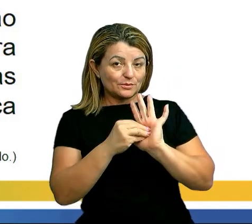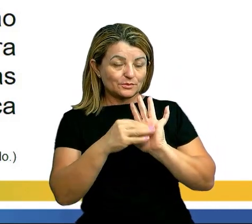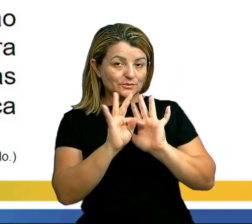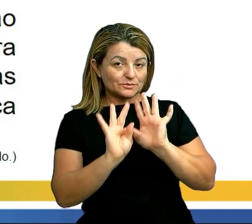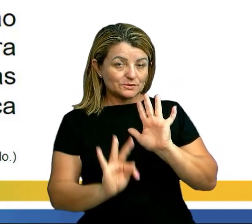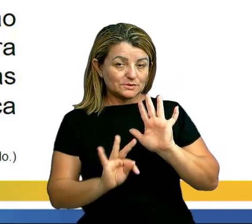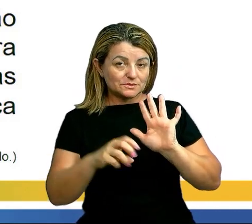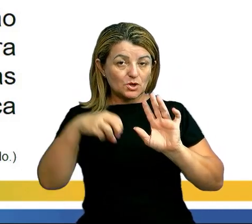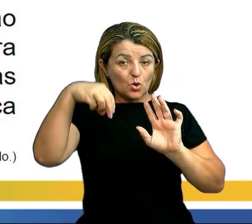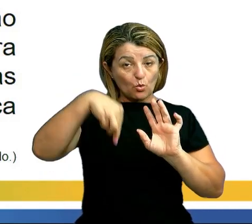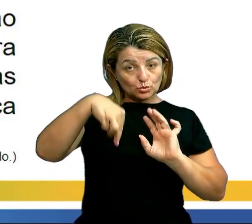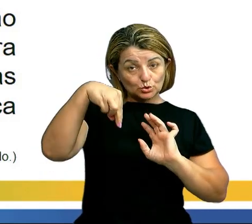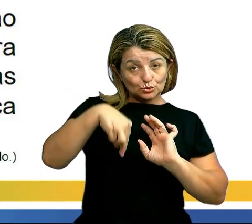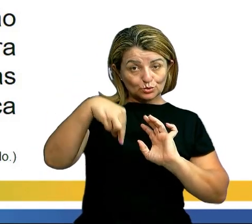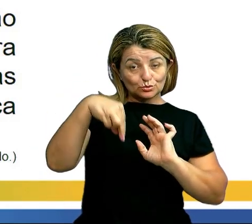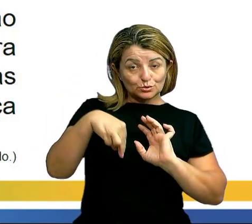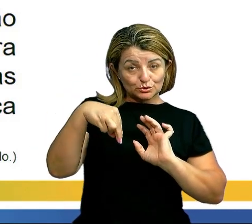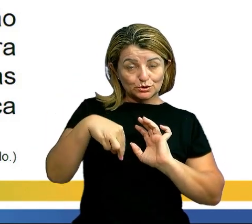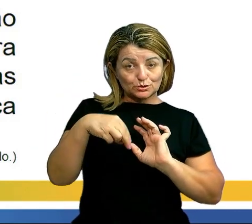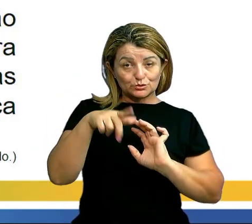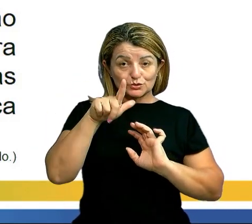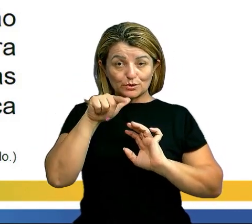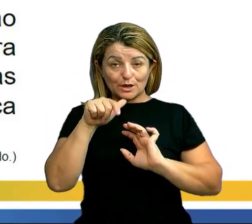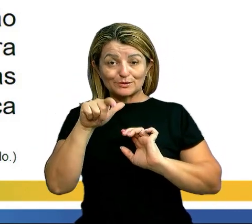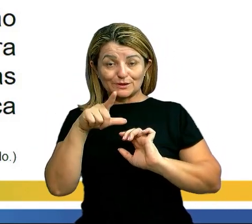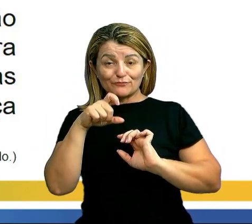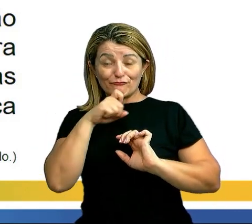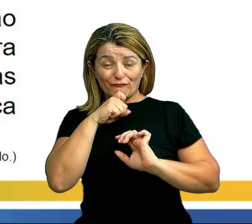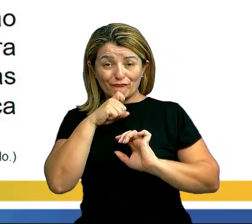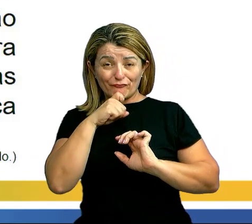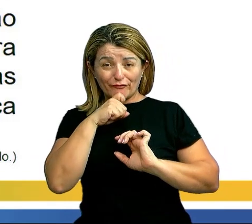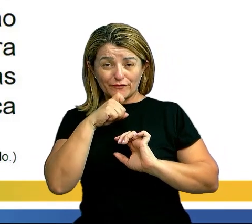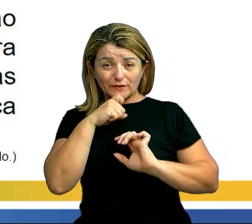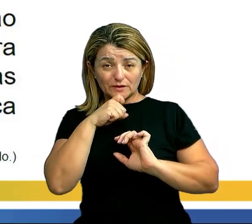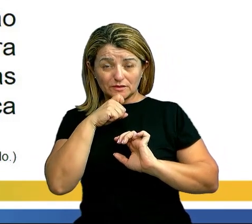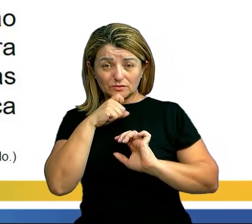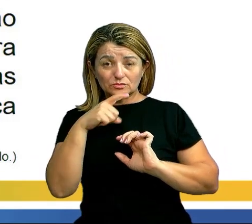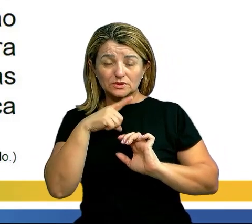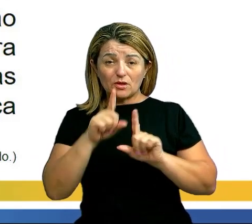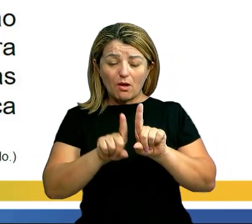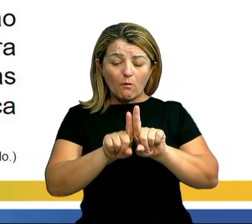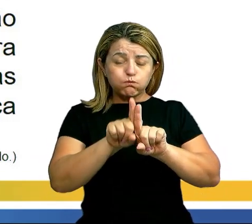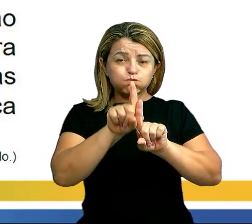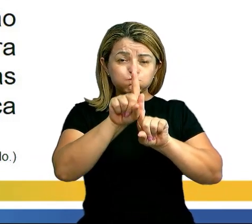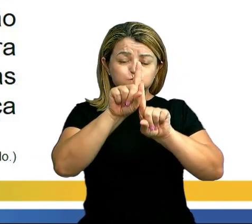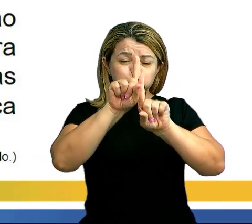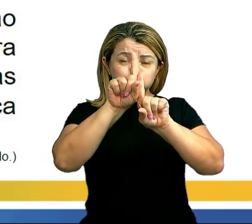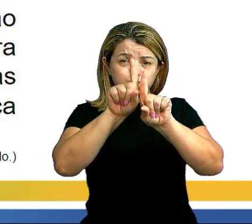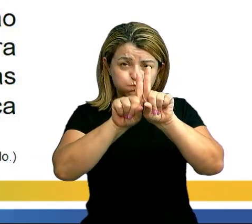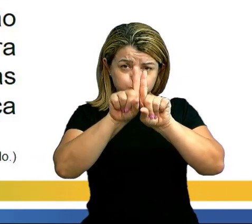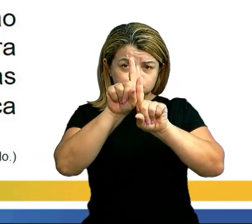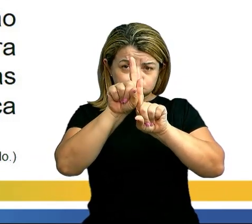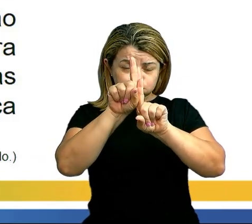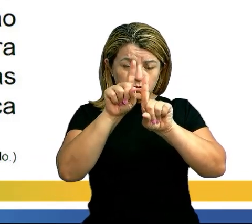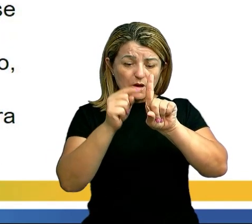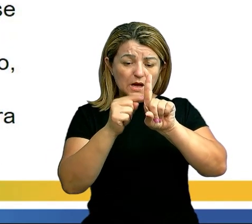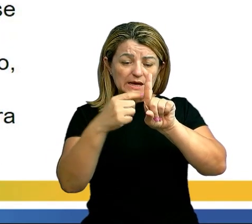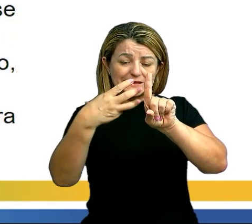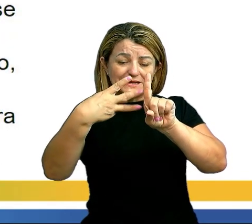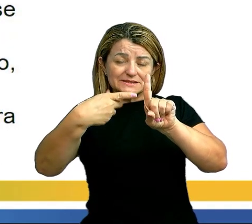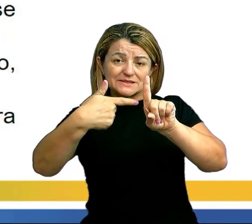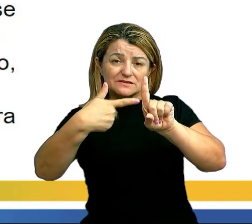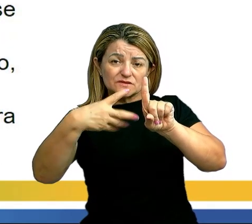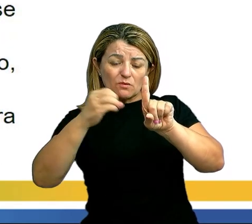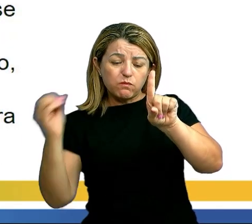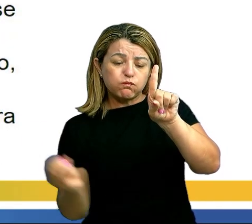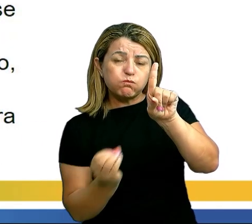o nitrogênio líquido ele é instantaneamente congelado quando ele chega a 320 graus abaixo de zero. Para que isso ocorra, se